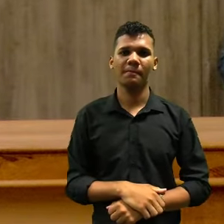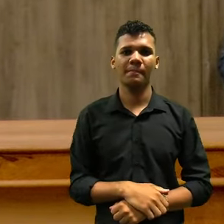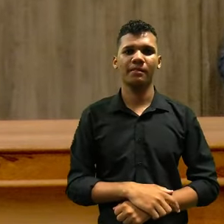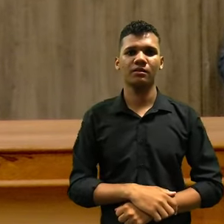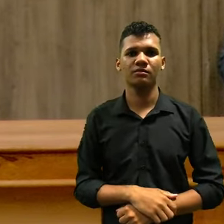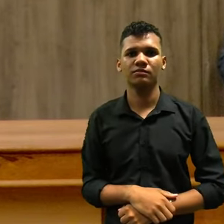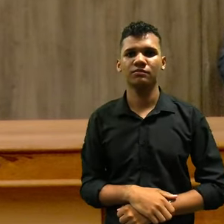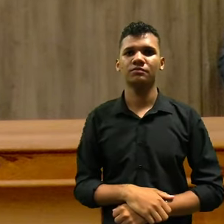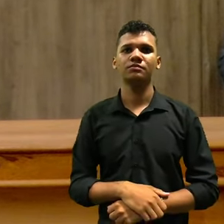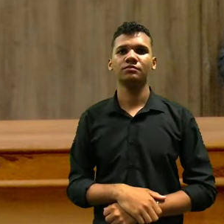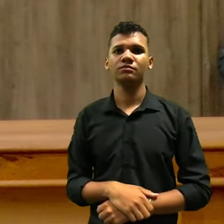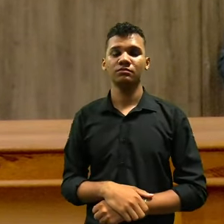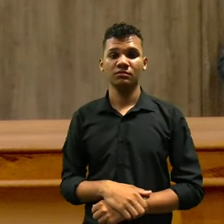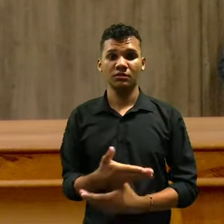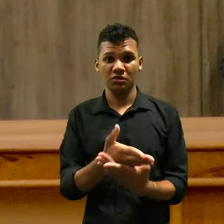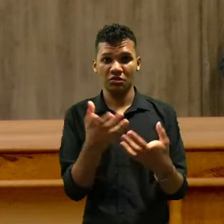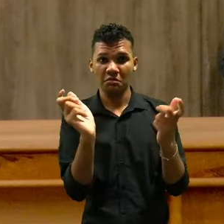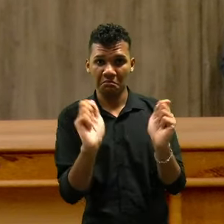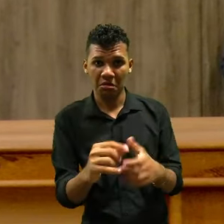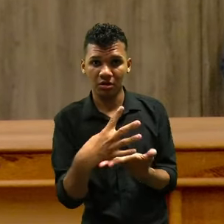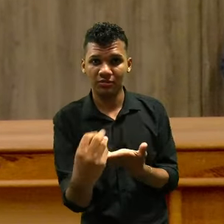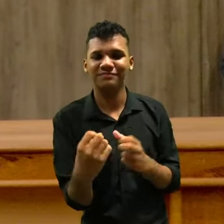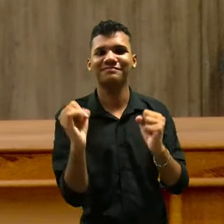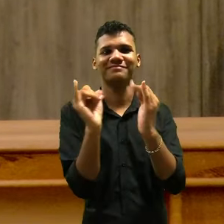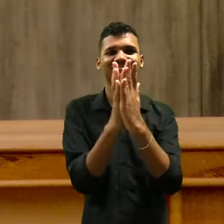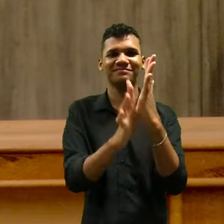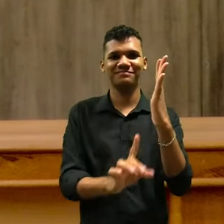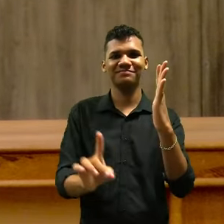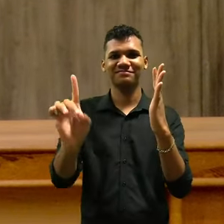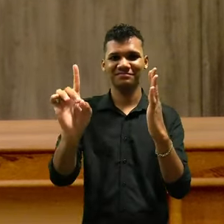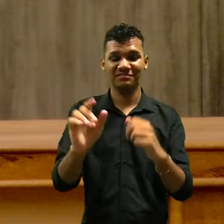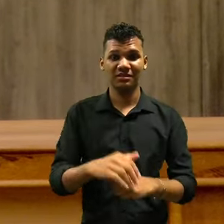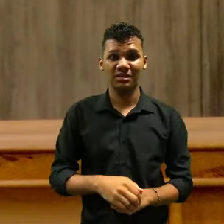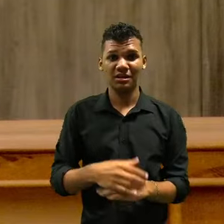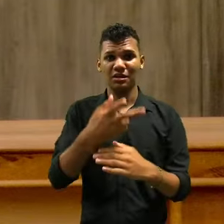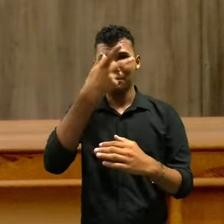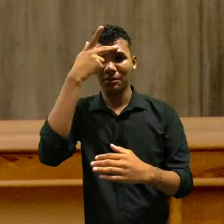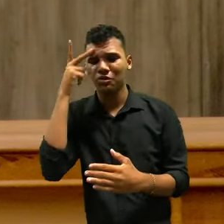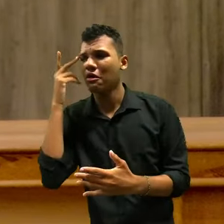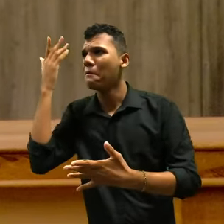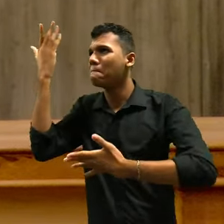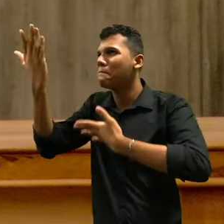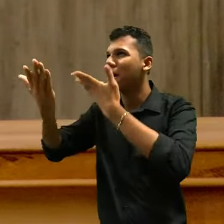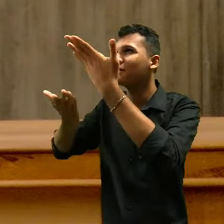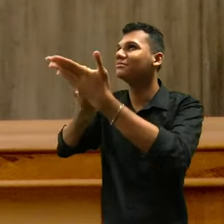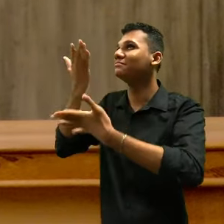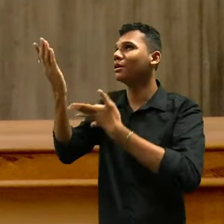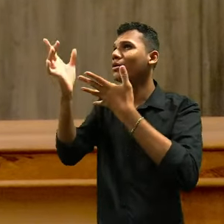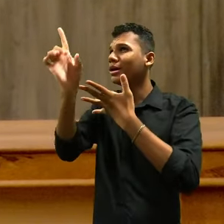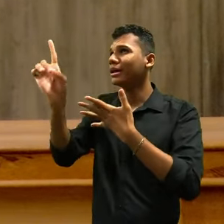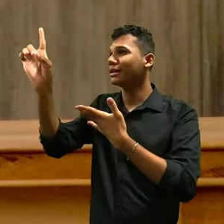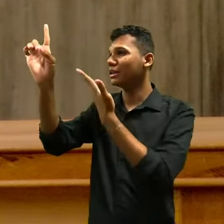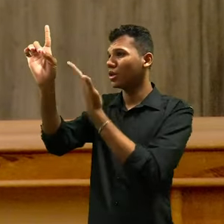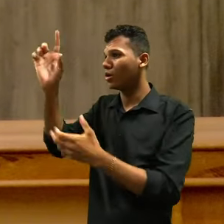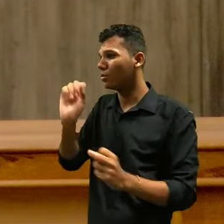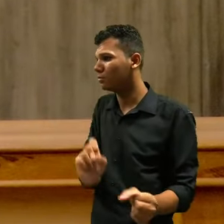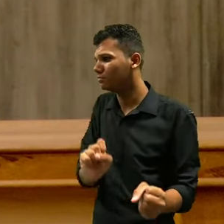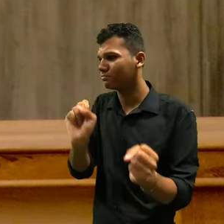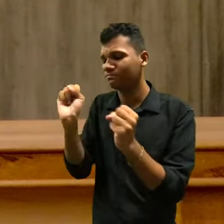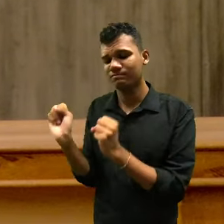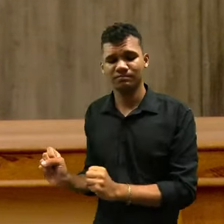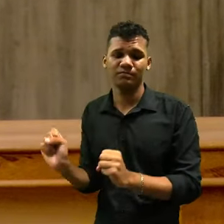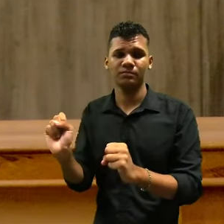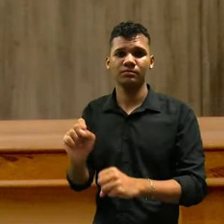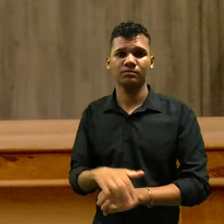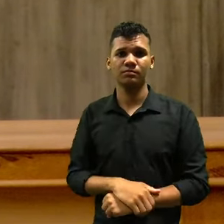Deus quem glorifica quem exalta esse Deus poderoso